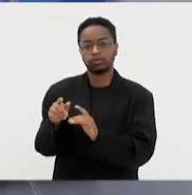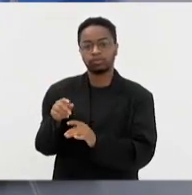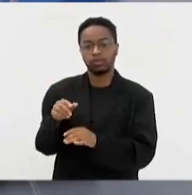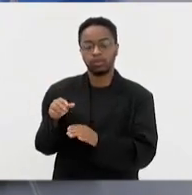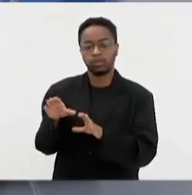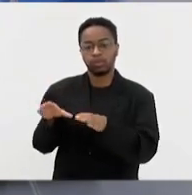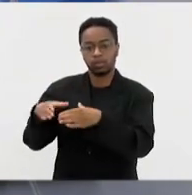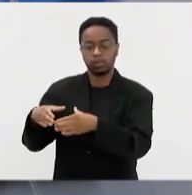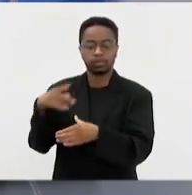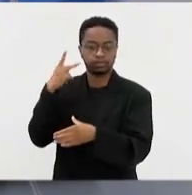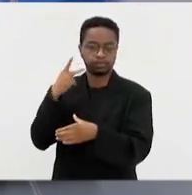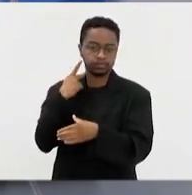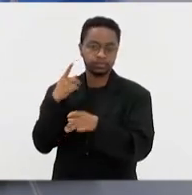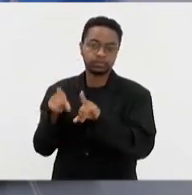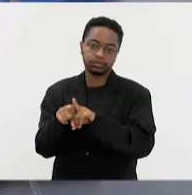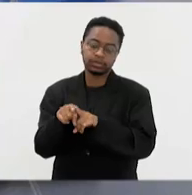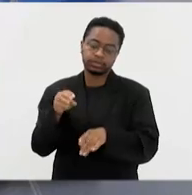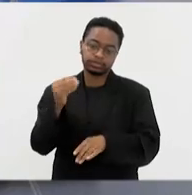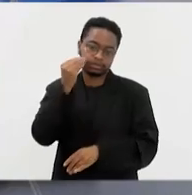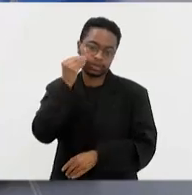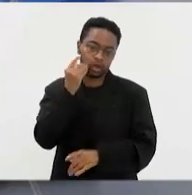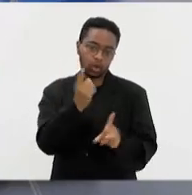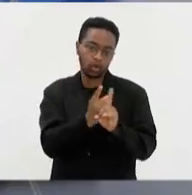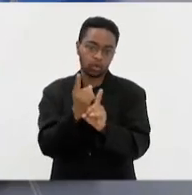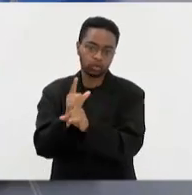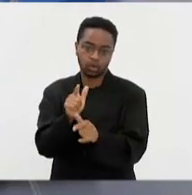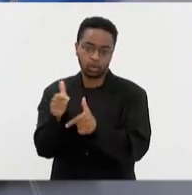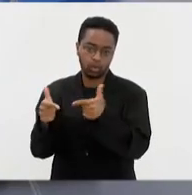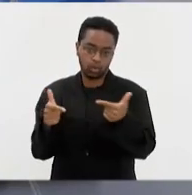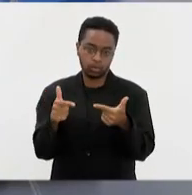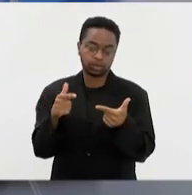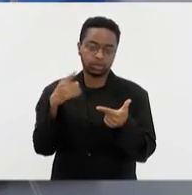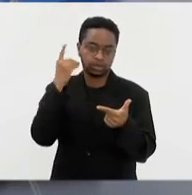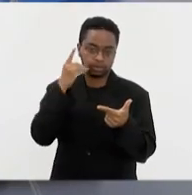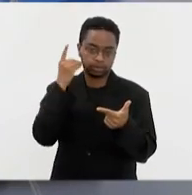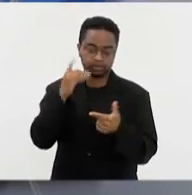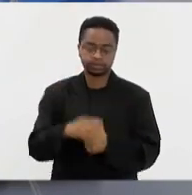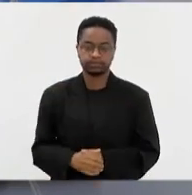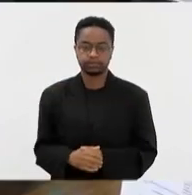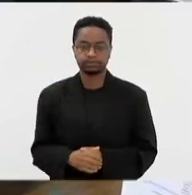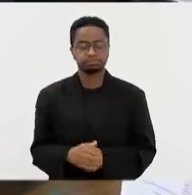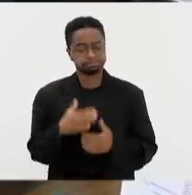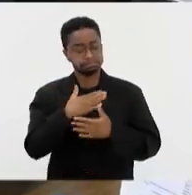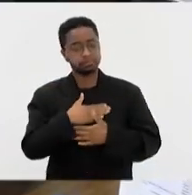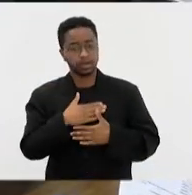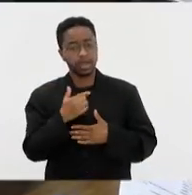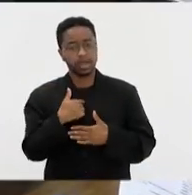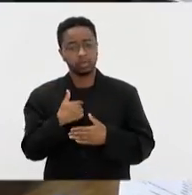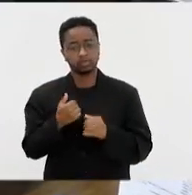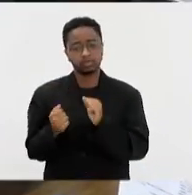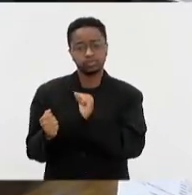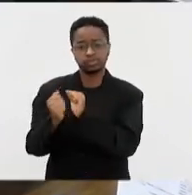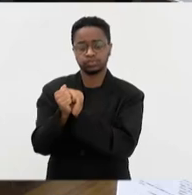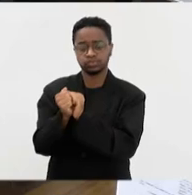sabe, encontrando as parlamentares também. Deputada Tia Ju. Vai ser um prazer. Eu estive com a procuradora,